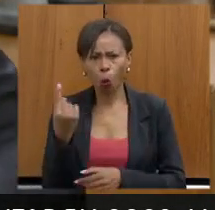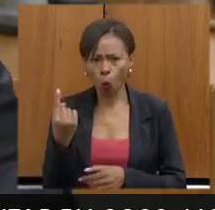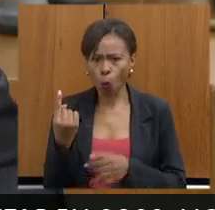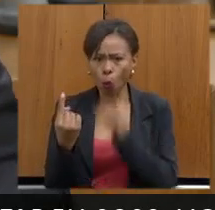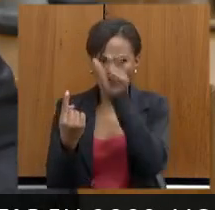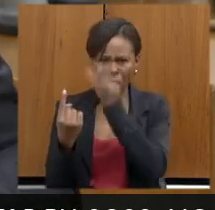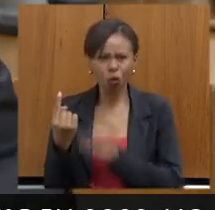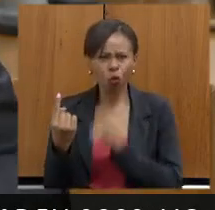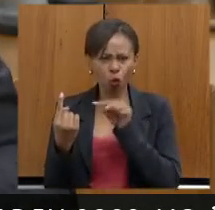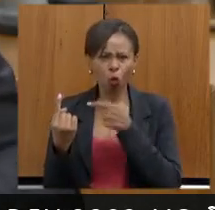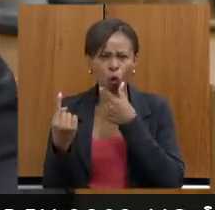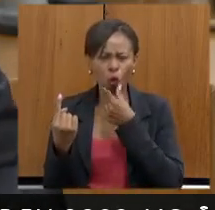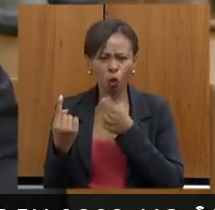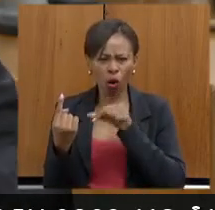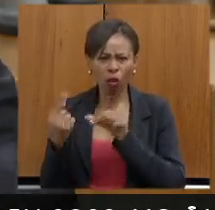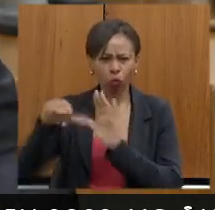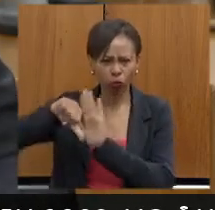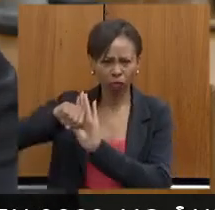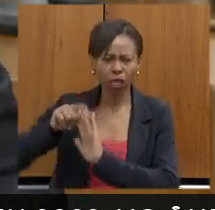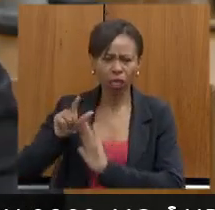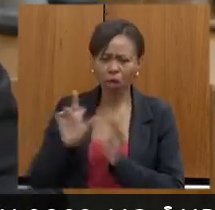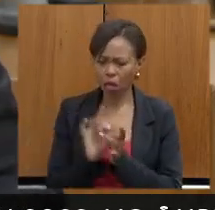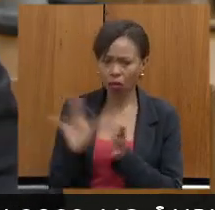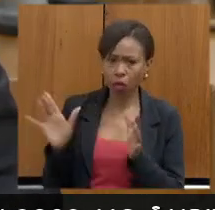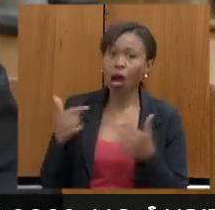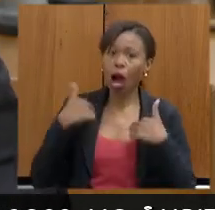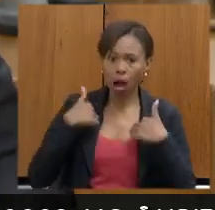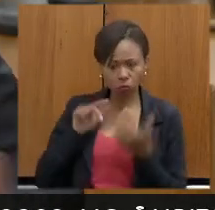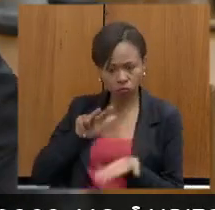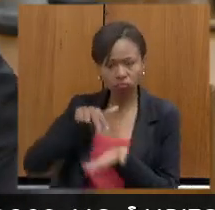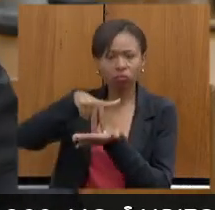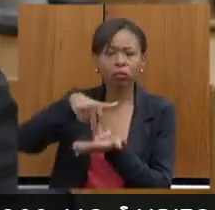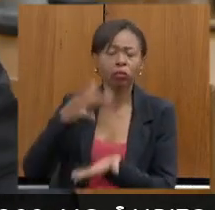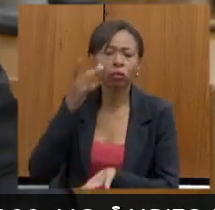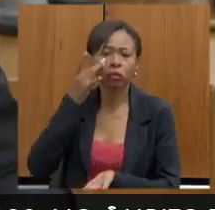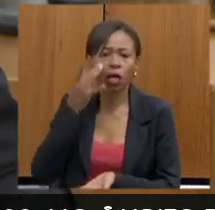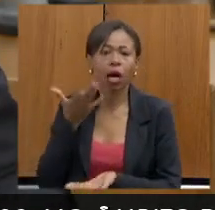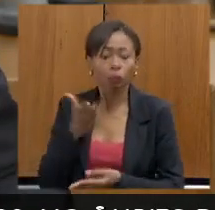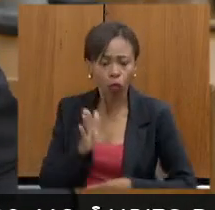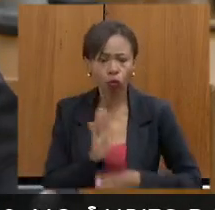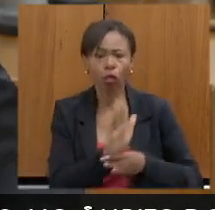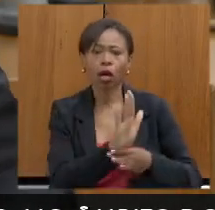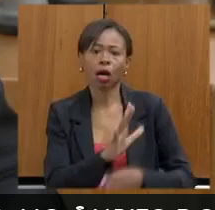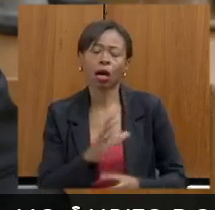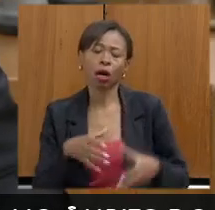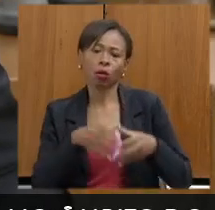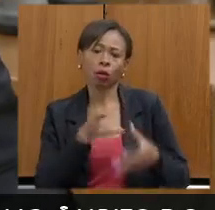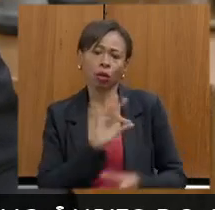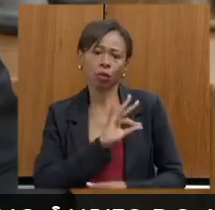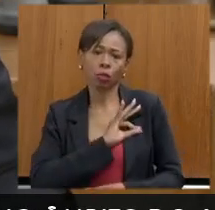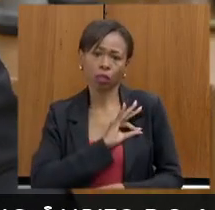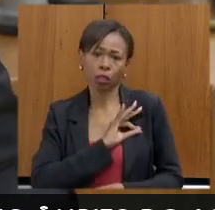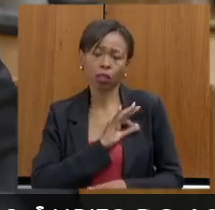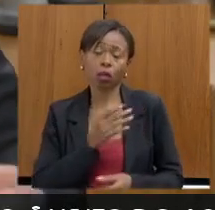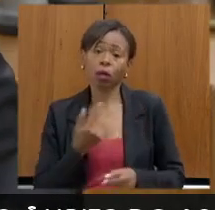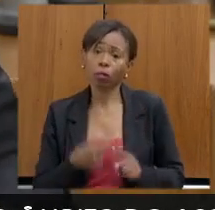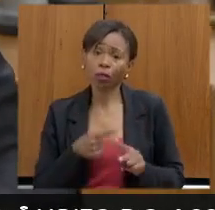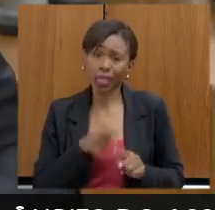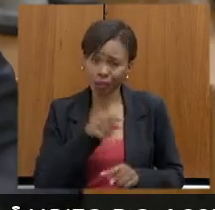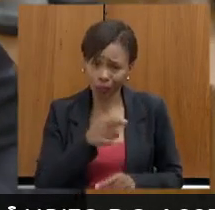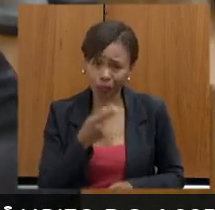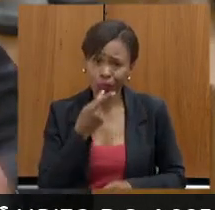essa grande que eu fiz questão de ir lá pessoalmente poder dar uma moral maior a tropa e como próprio Coronel falou aqui comandante-geral é é